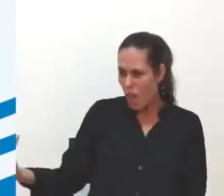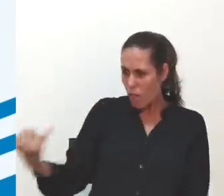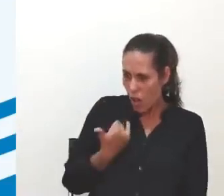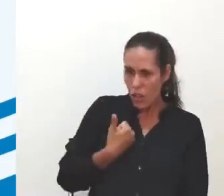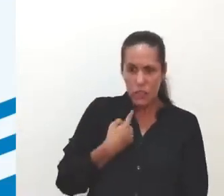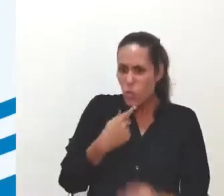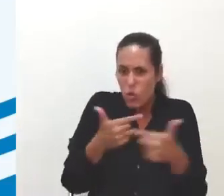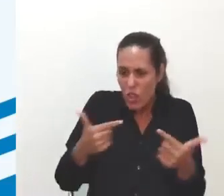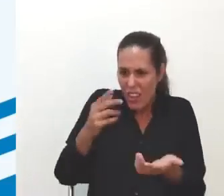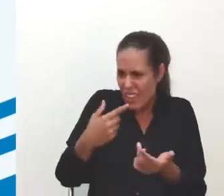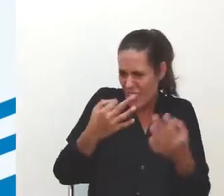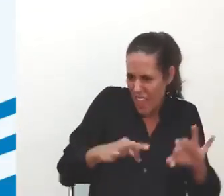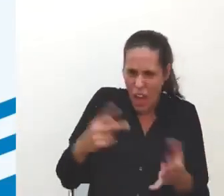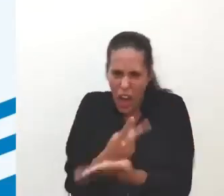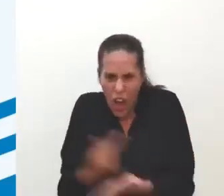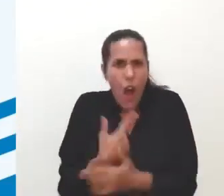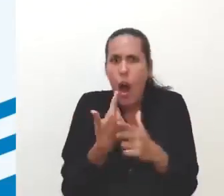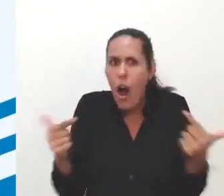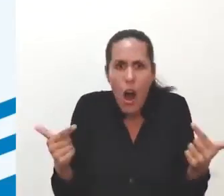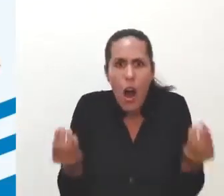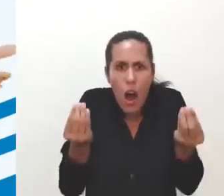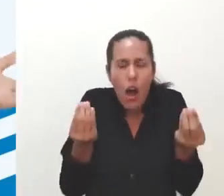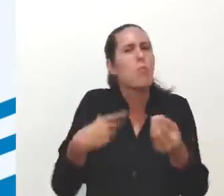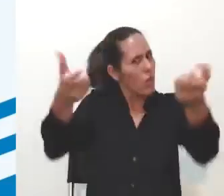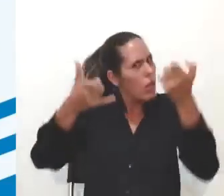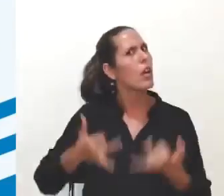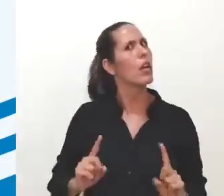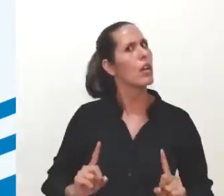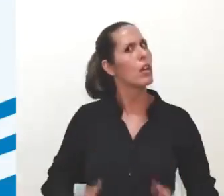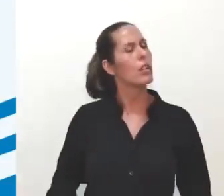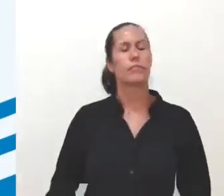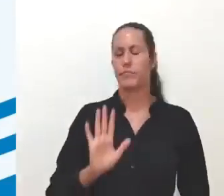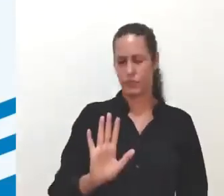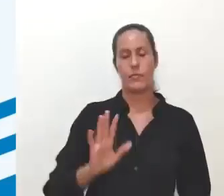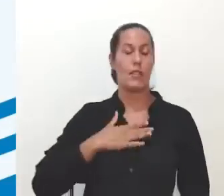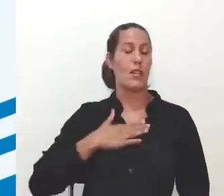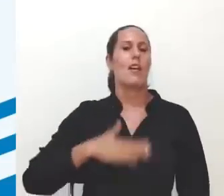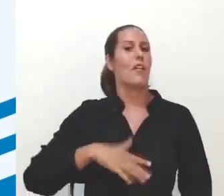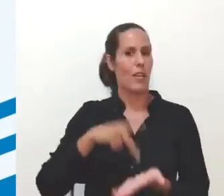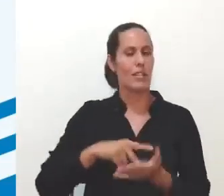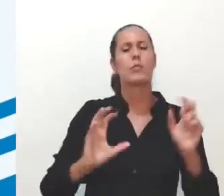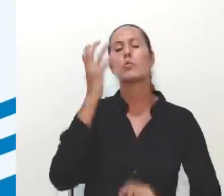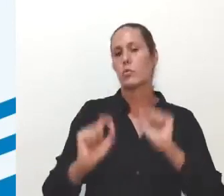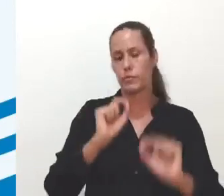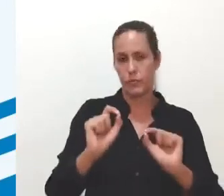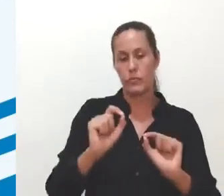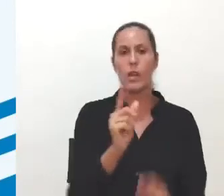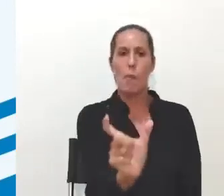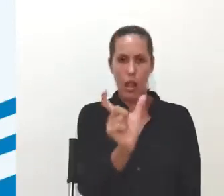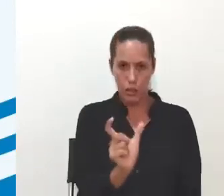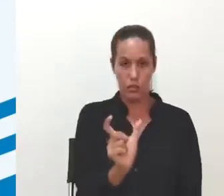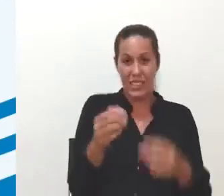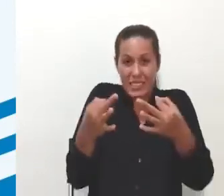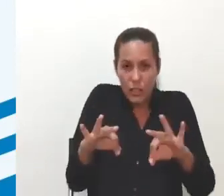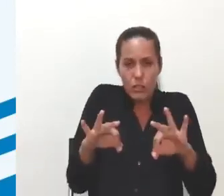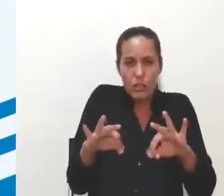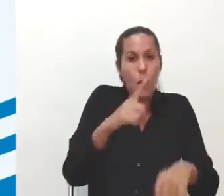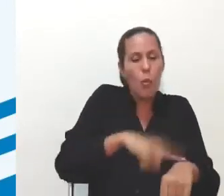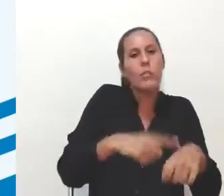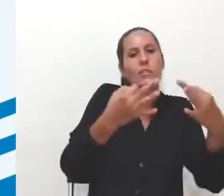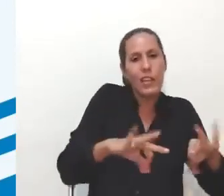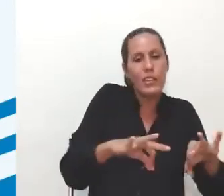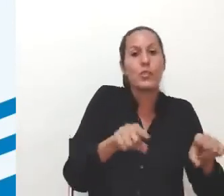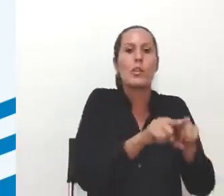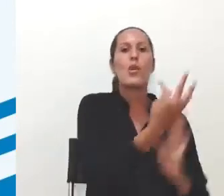fazendo reescrever e escrever um montão de textos, e agora você me diz que não existe isso de certo ou errado? Me explica isso aí!